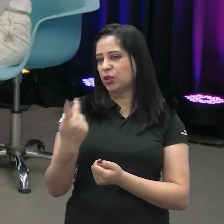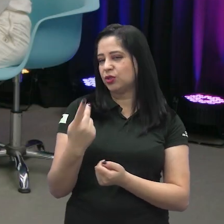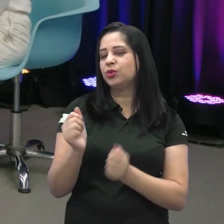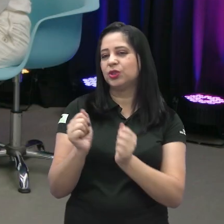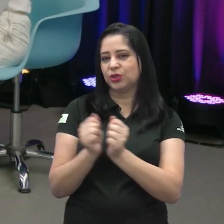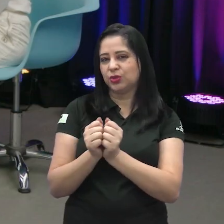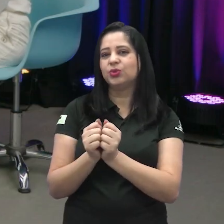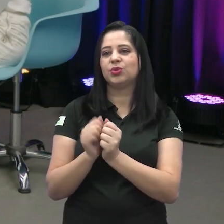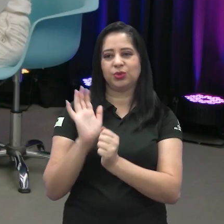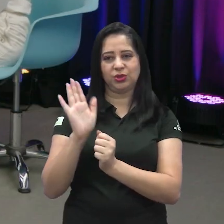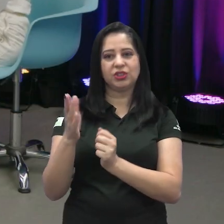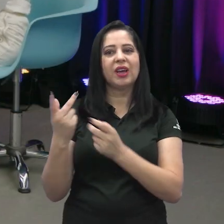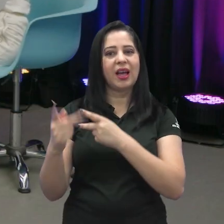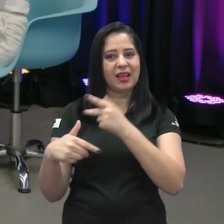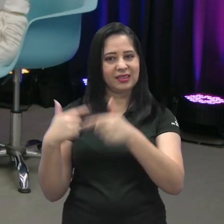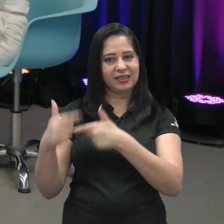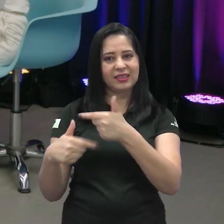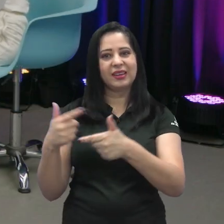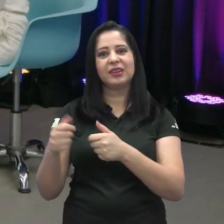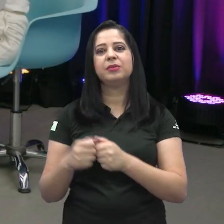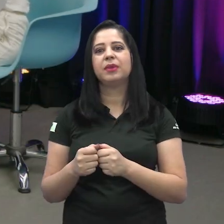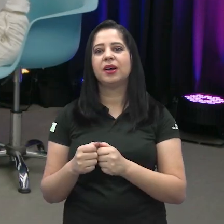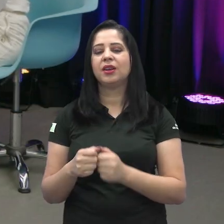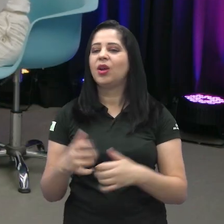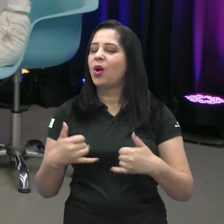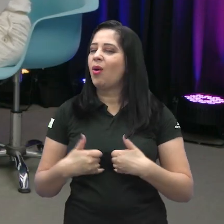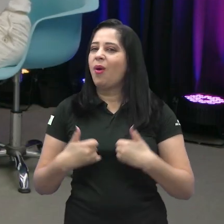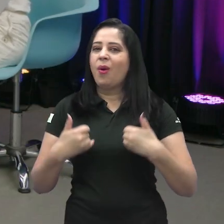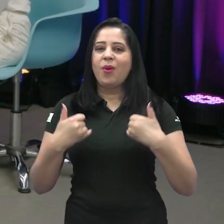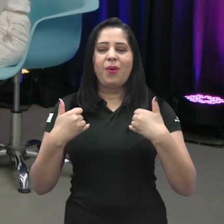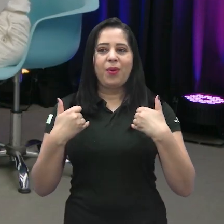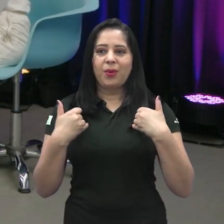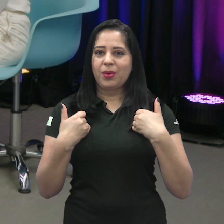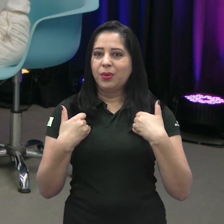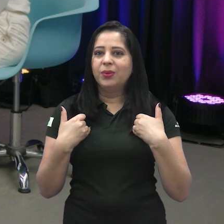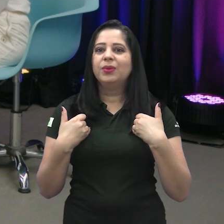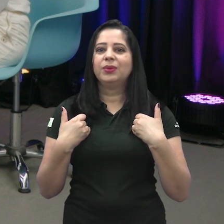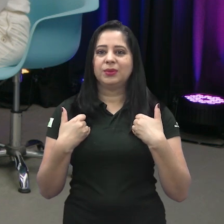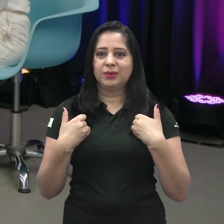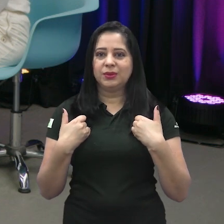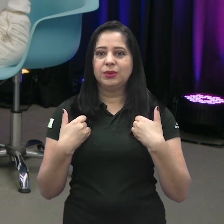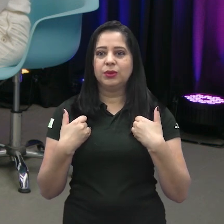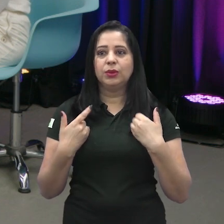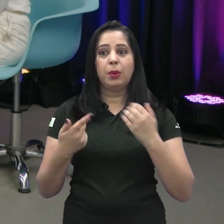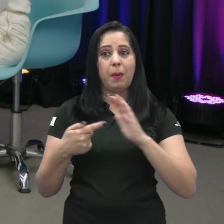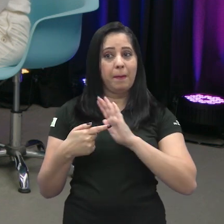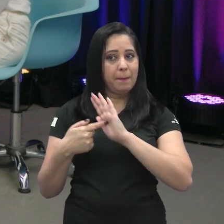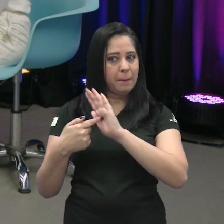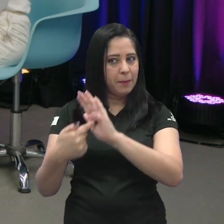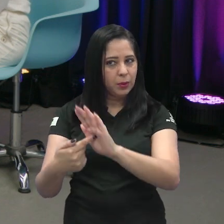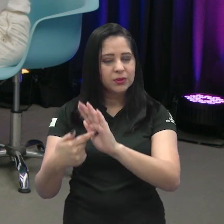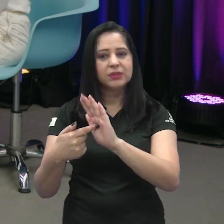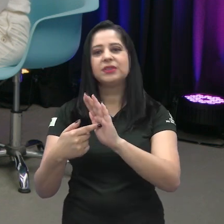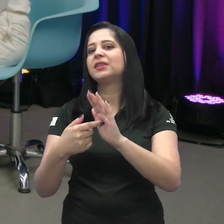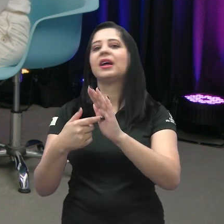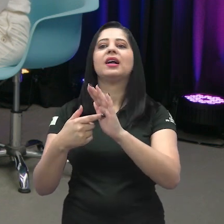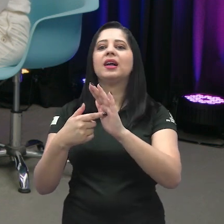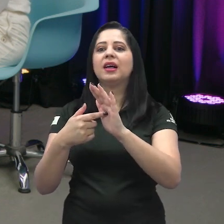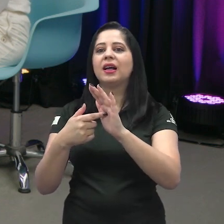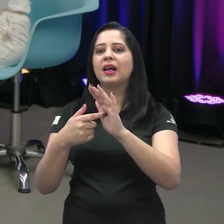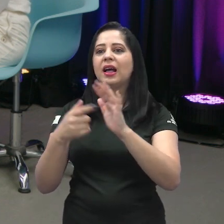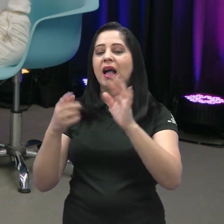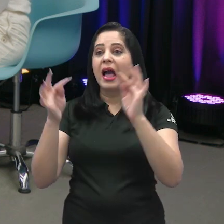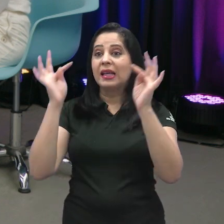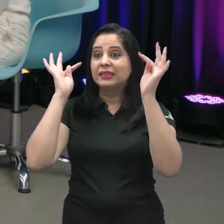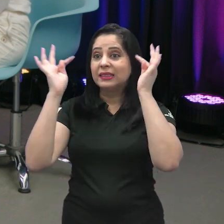alguns trabalhos, a gente já fez alguns trabalhos juntos. Sim. E é uma honra imensa poder trazer essa expansão aqui para as pessoas,